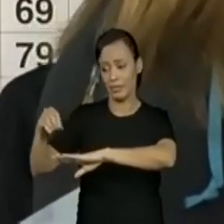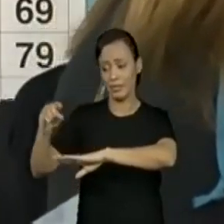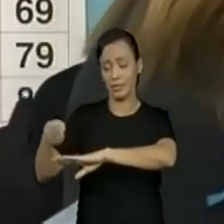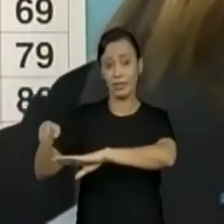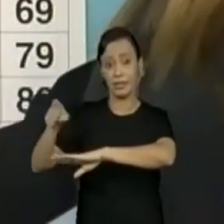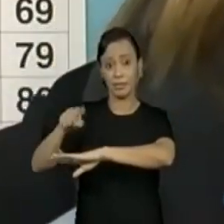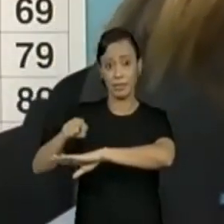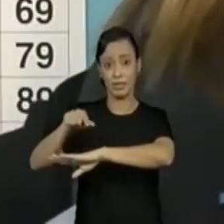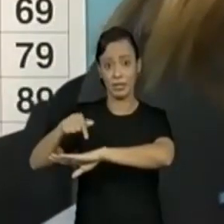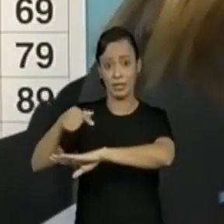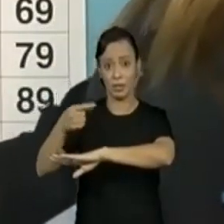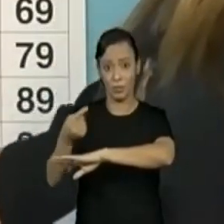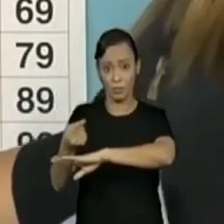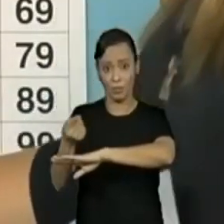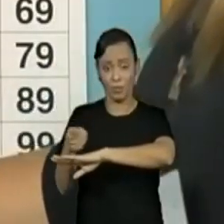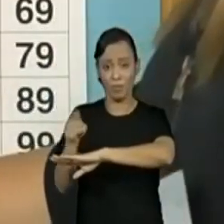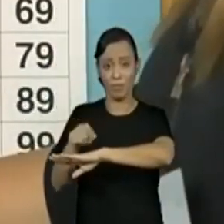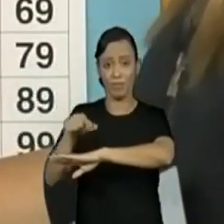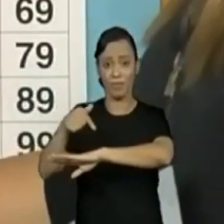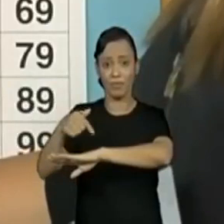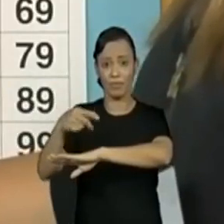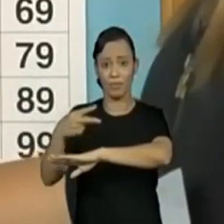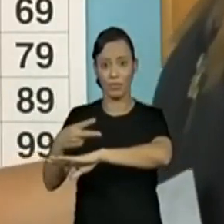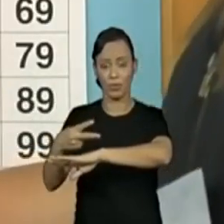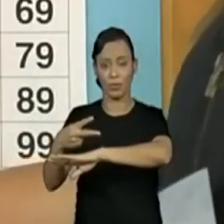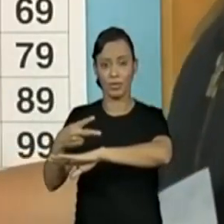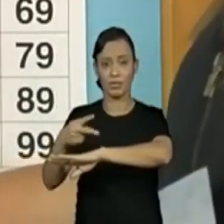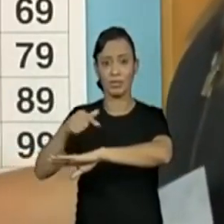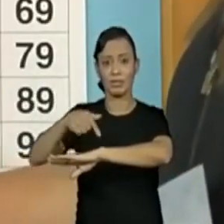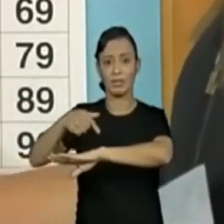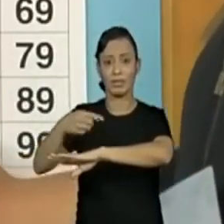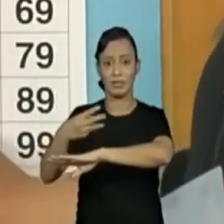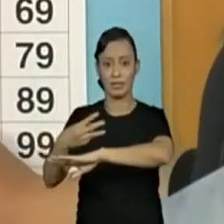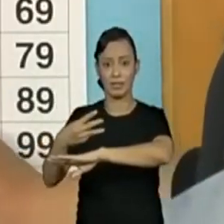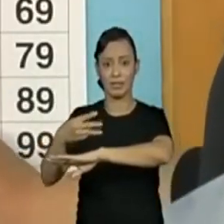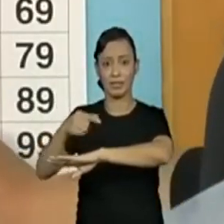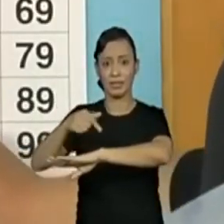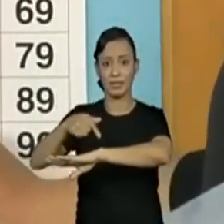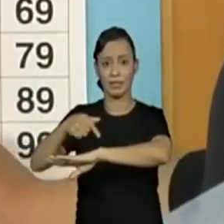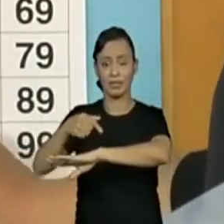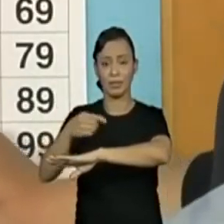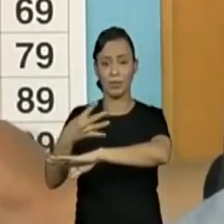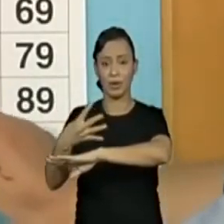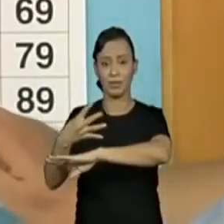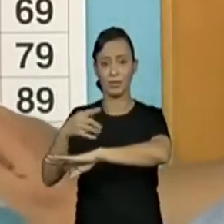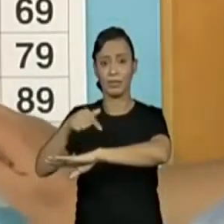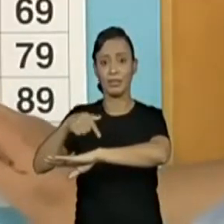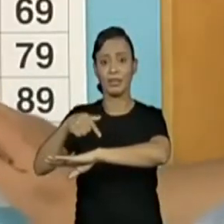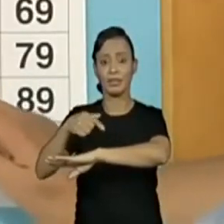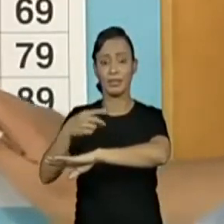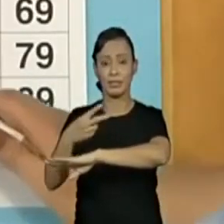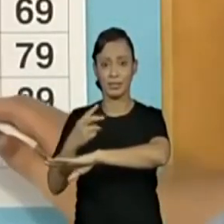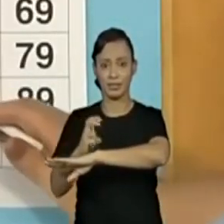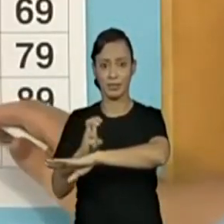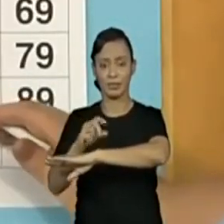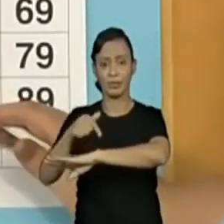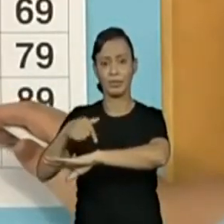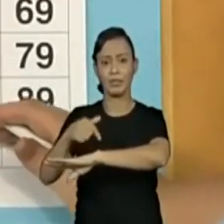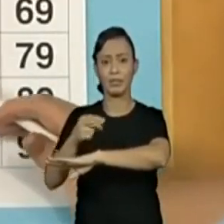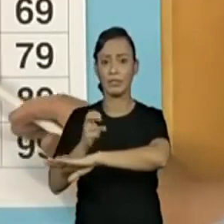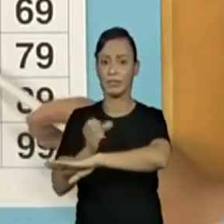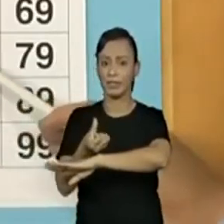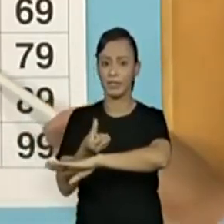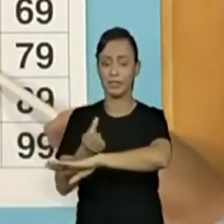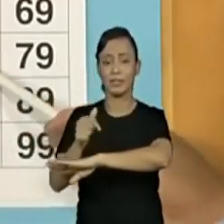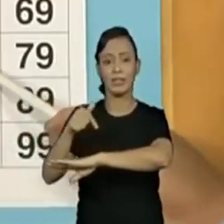depois. Depois nós temos o 72, 73, 74, 75,